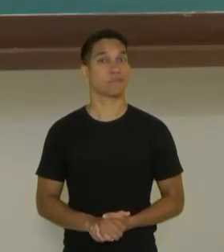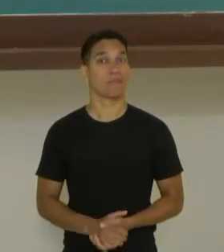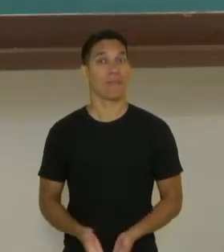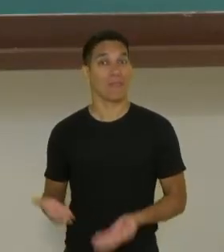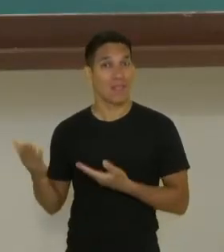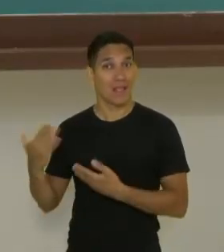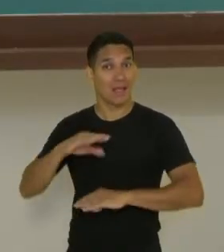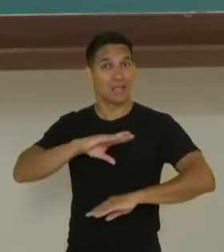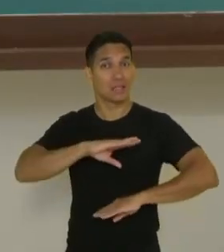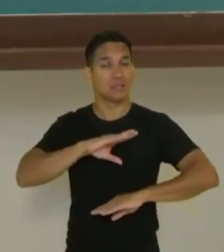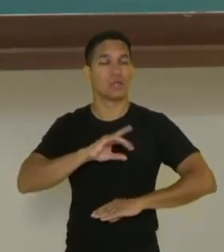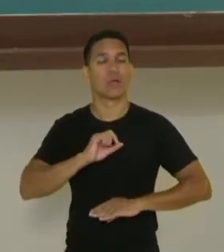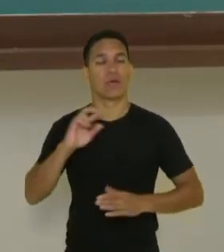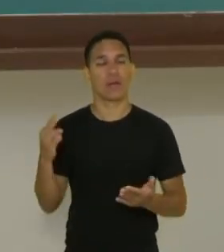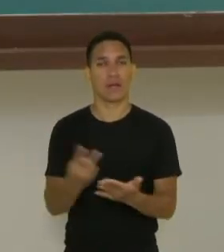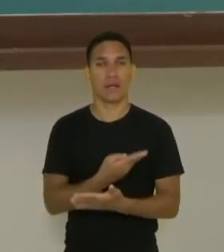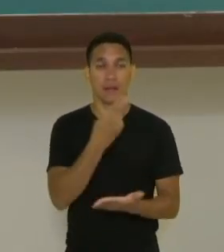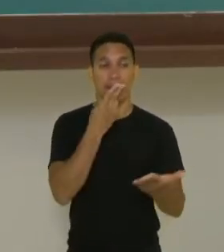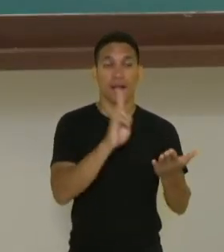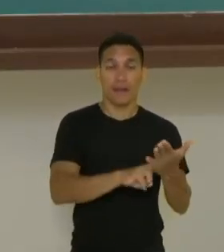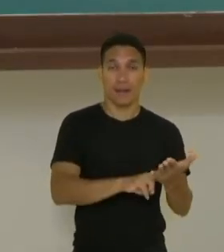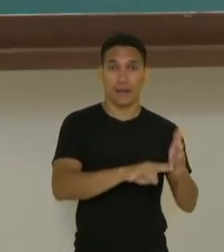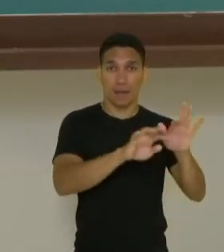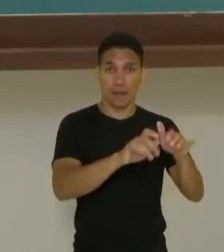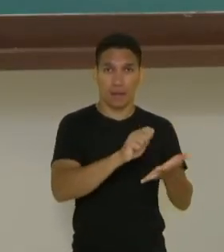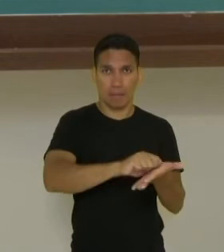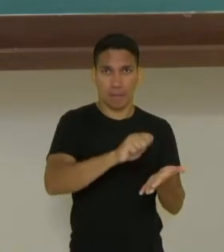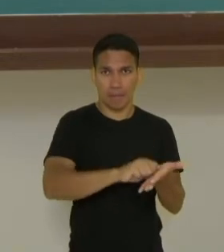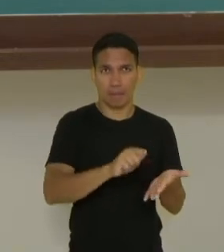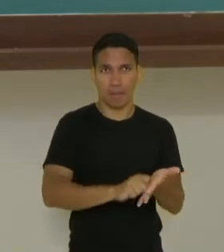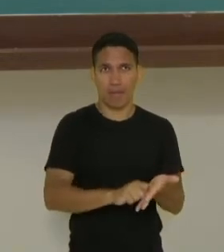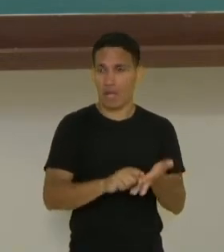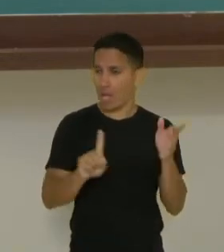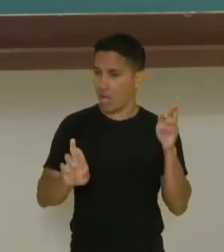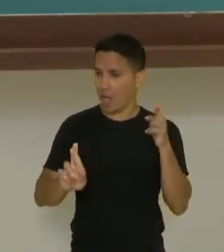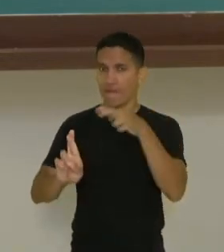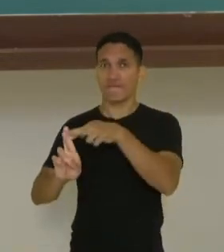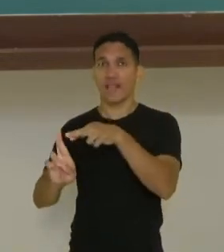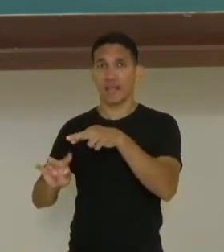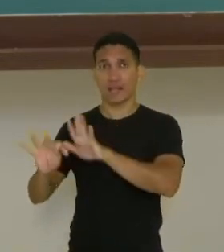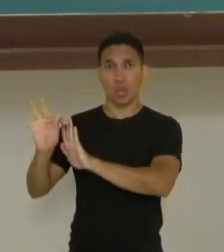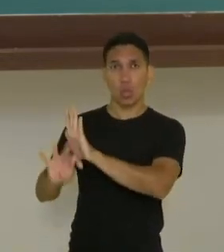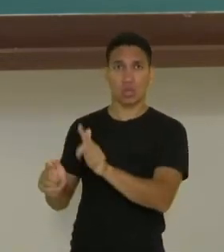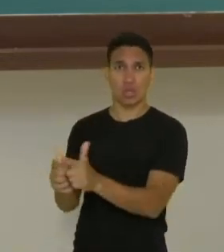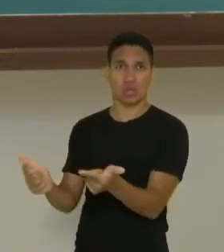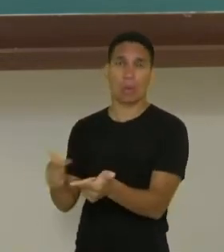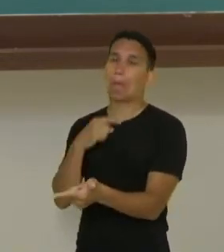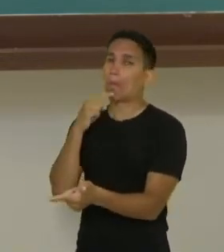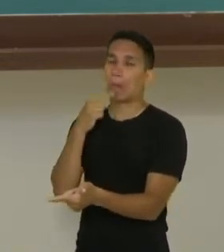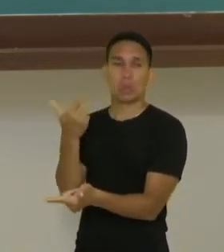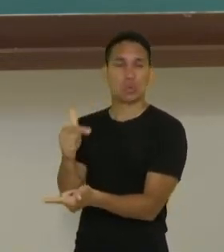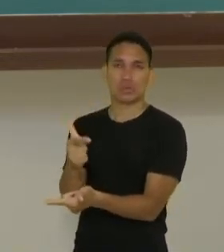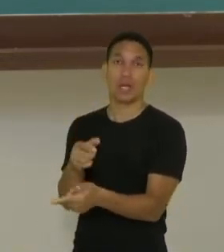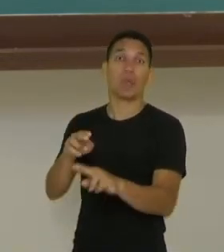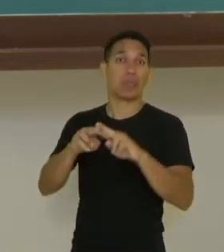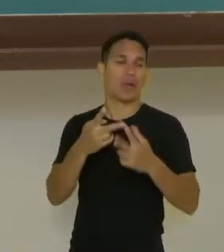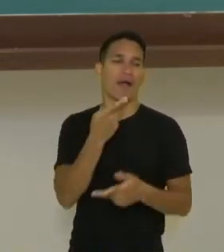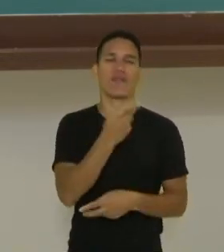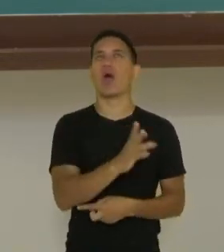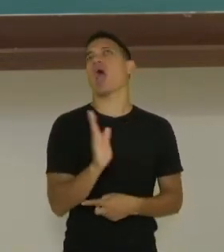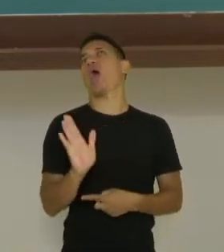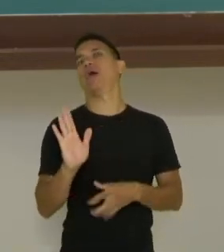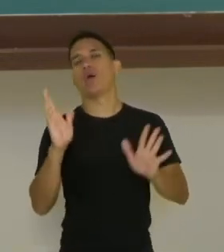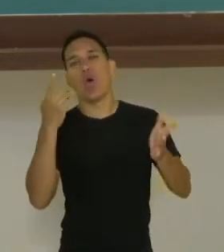Nesse caso, a carta do leitor não fez referência ao texto. Então, em momento nenhum, ela falou, olha, esse texto tal que